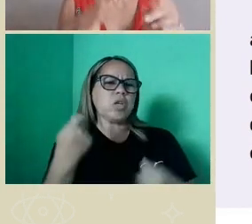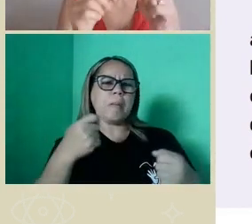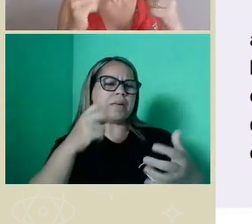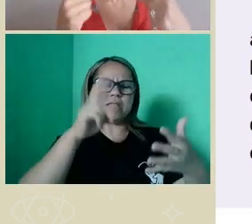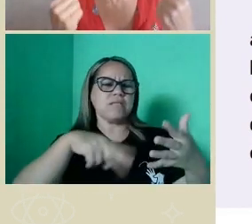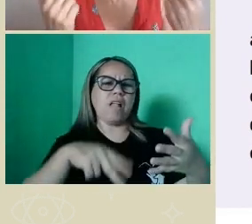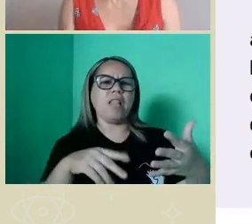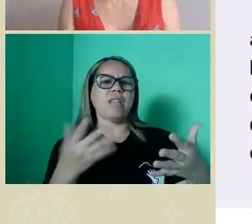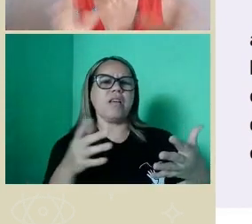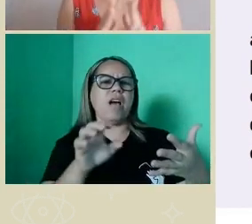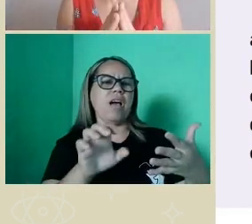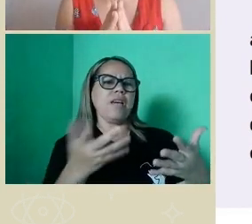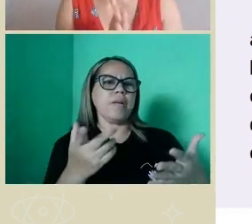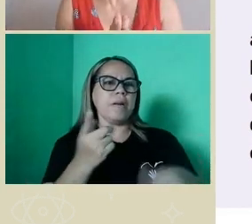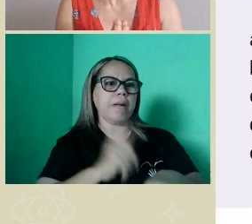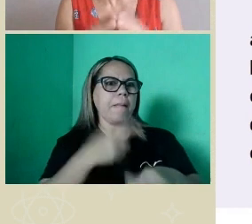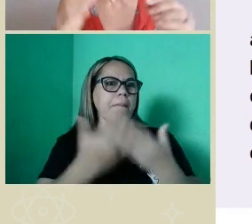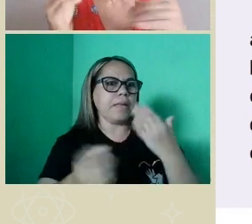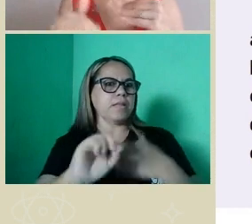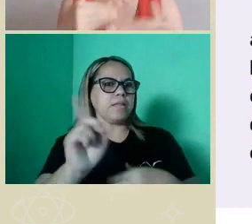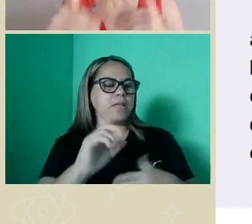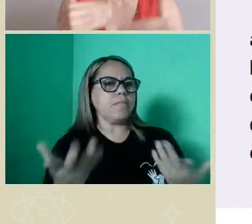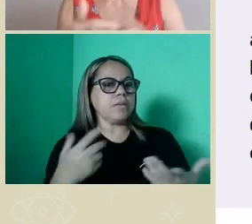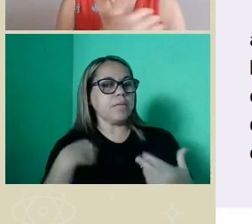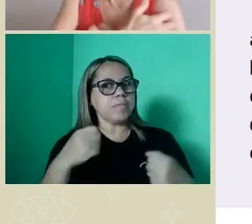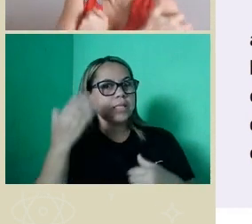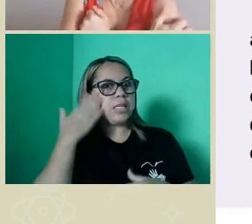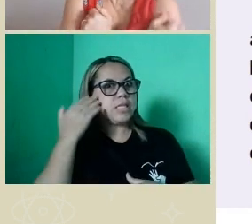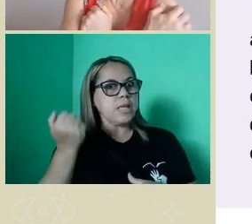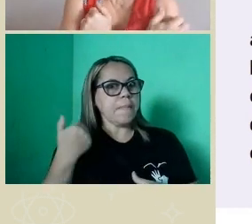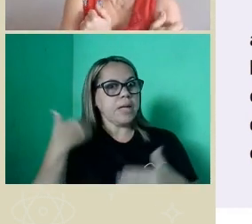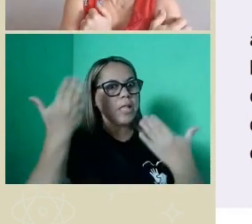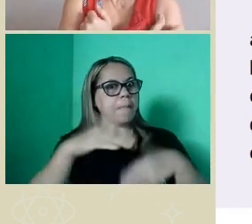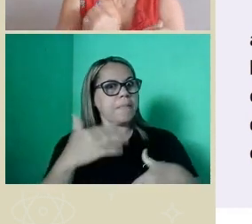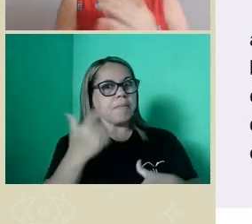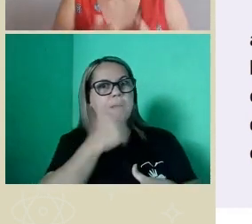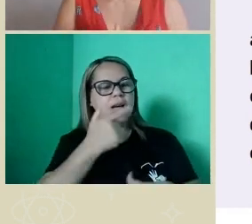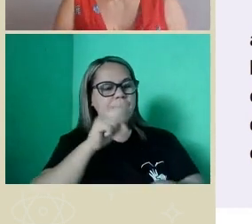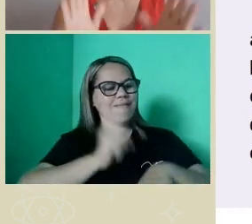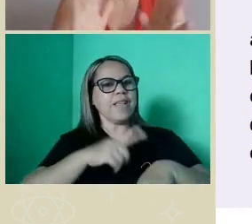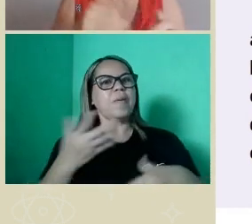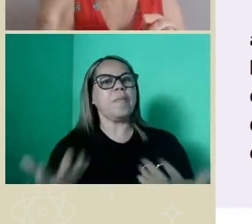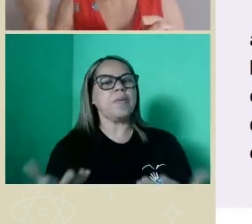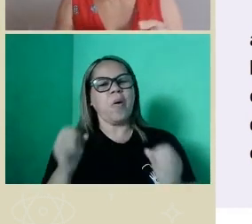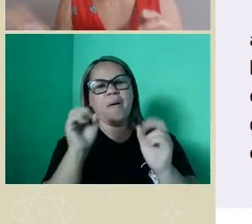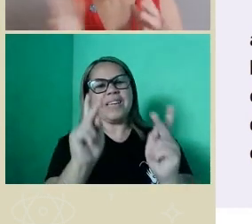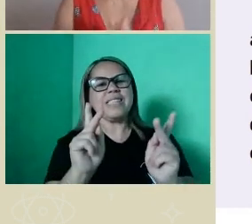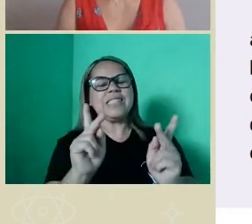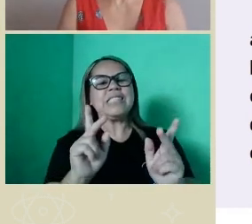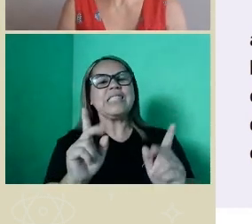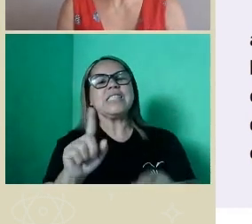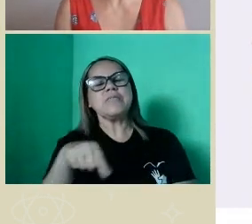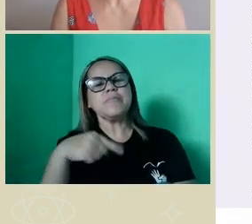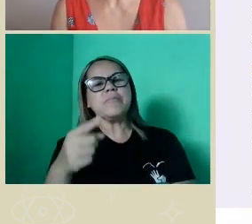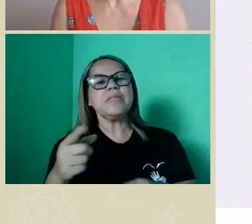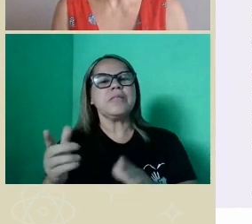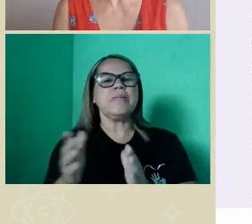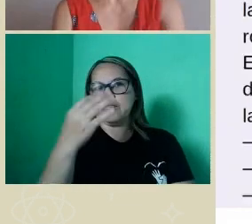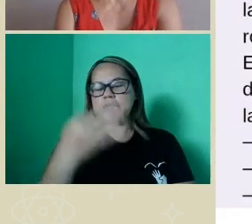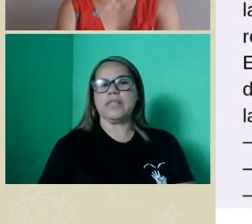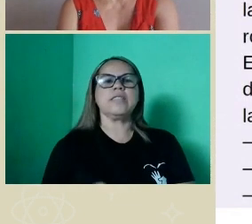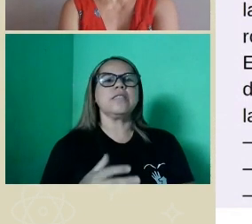para não perder tempo a gente tem que saber nessas provas ganhar tempo tá então passa professora